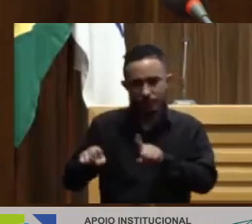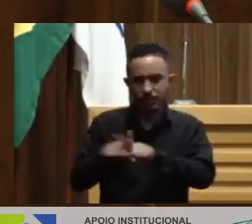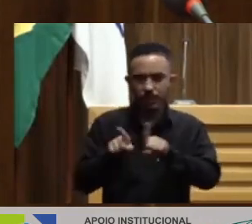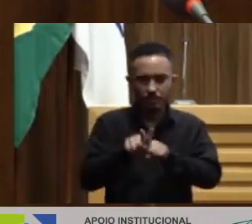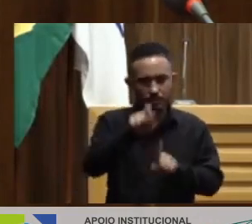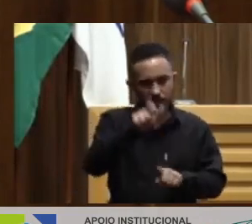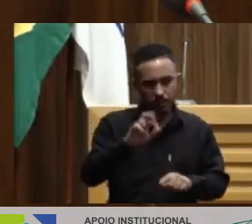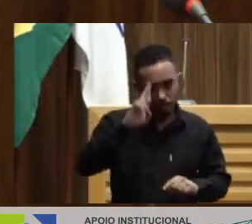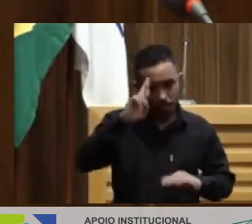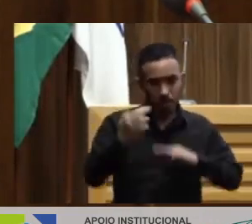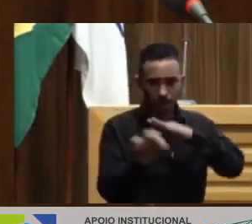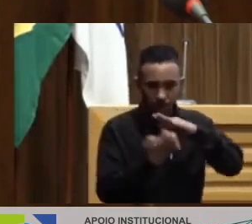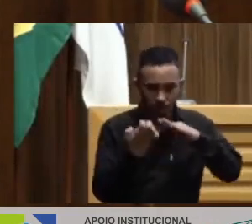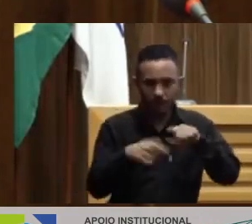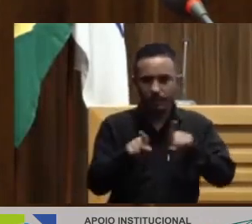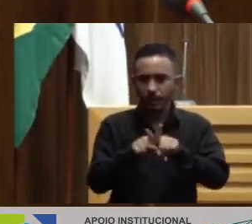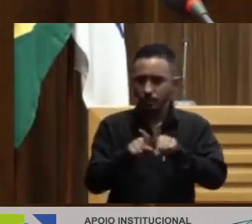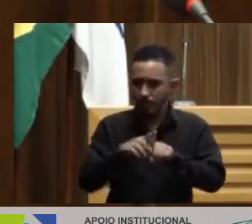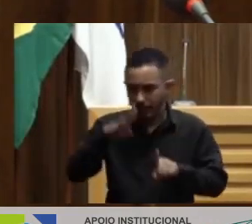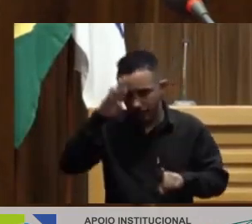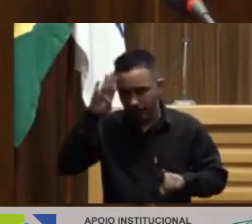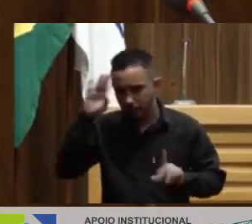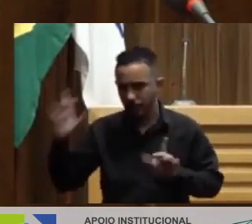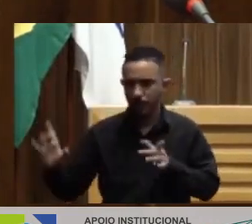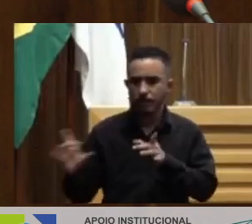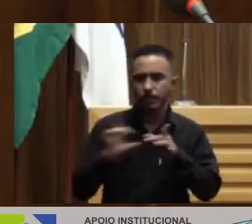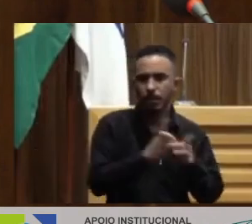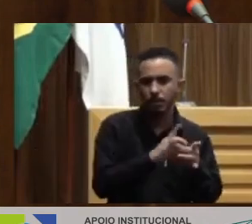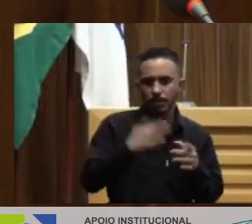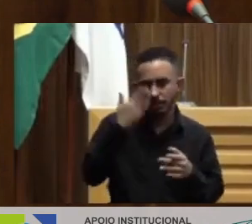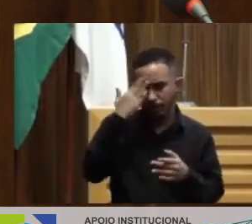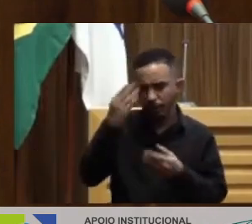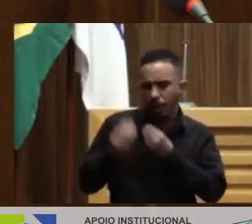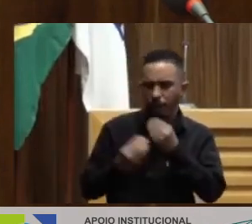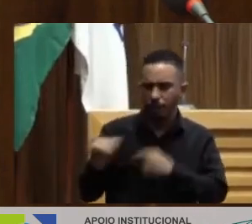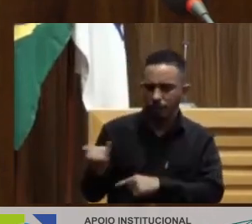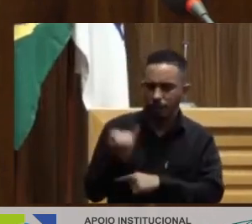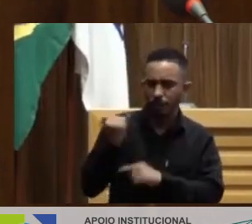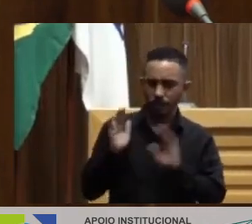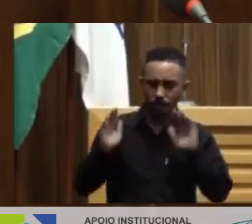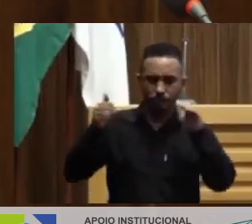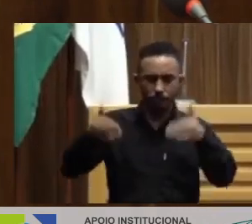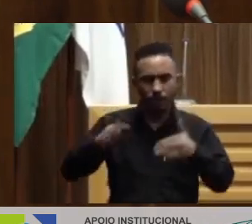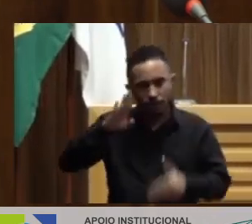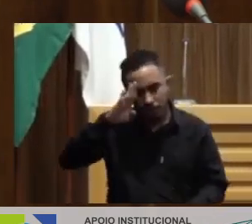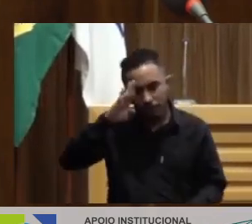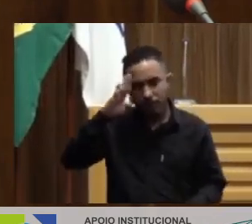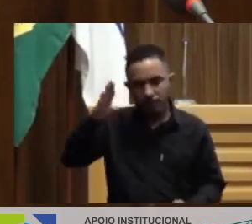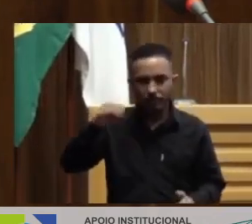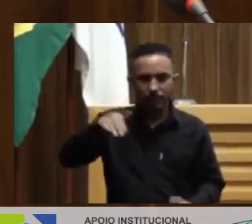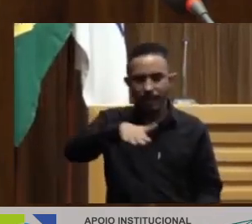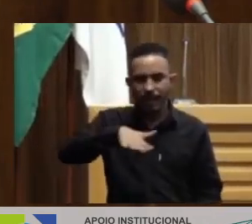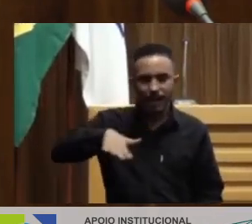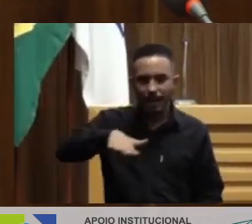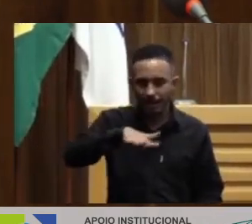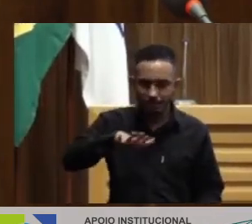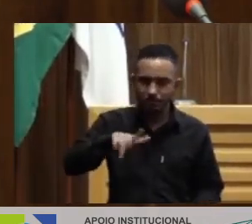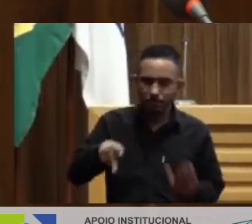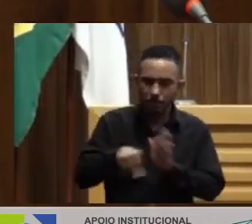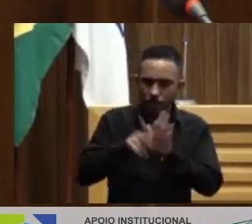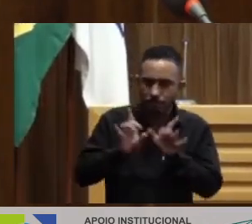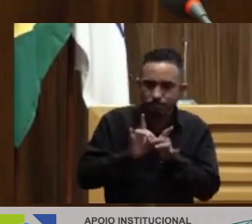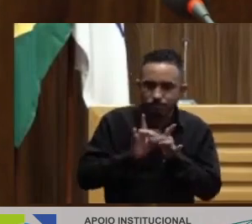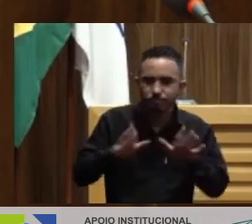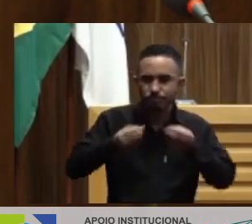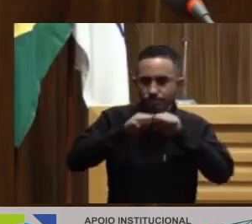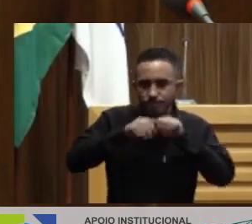com a academia, a importância da gente focar muito fortemente numa neoindustrialização brasileira.